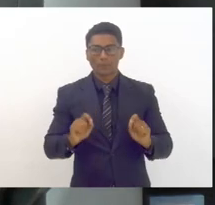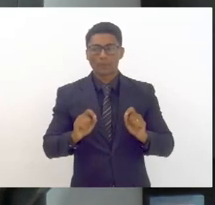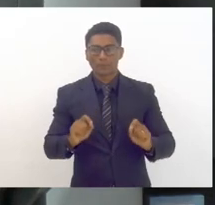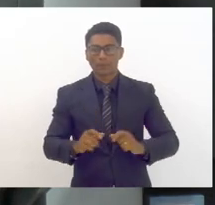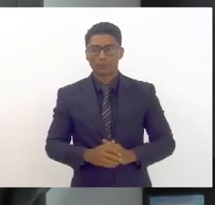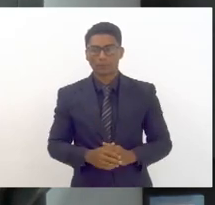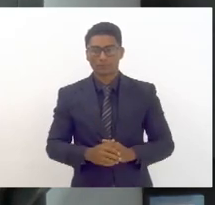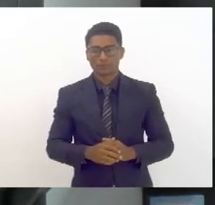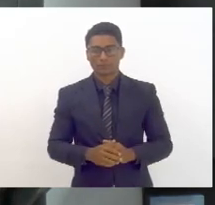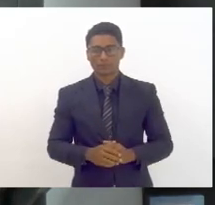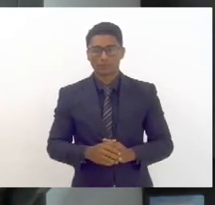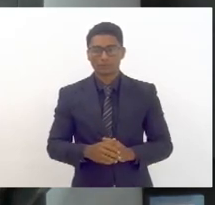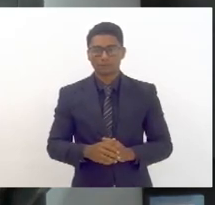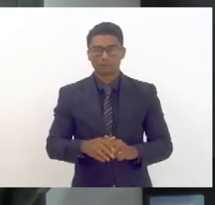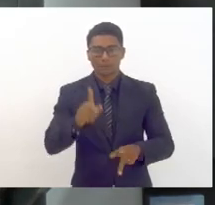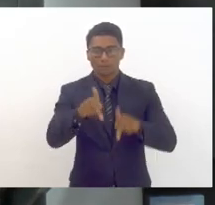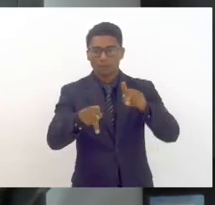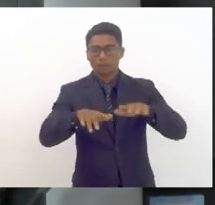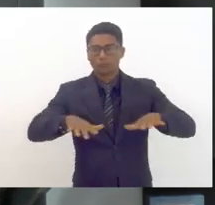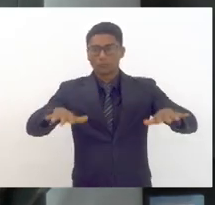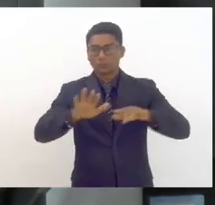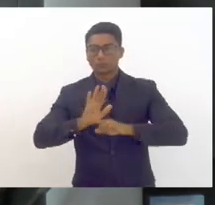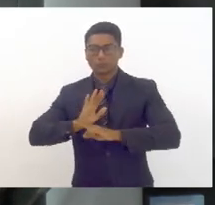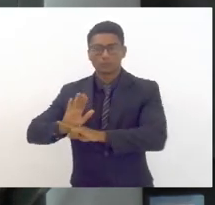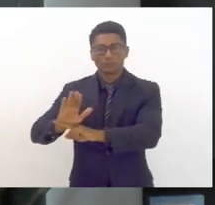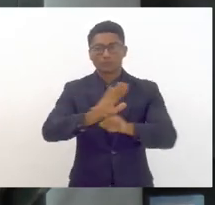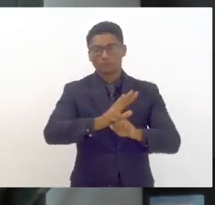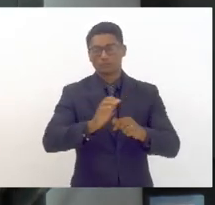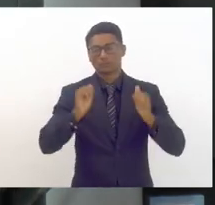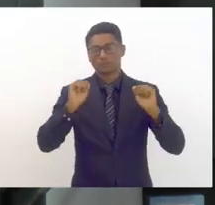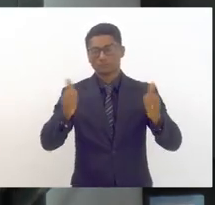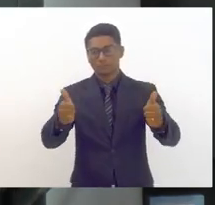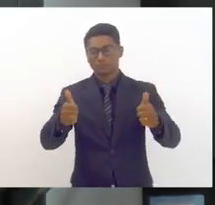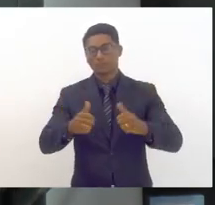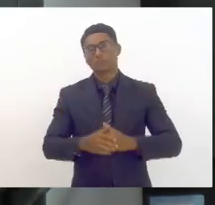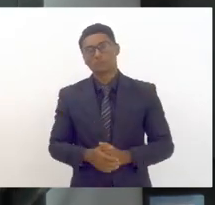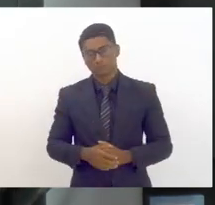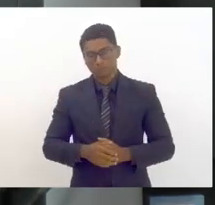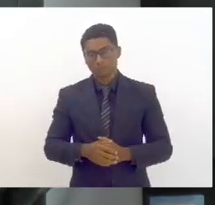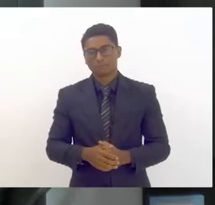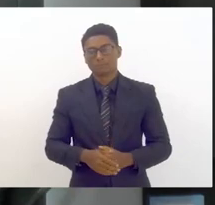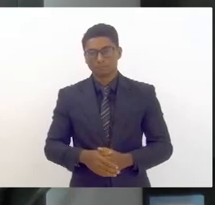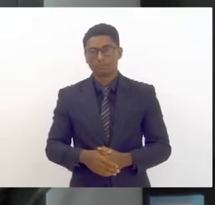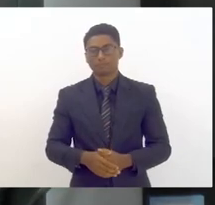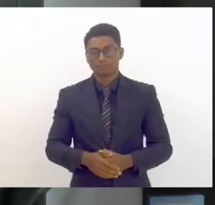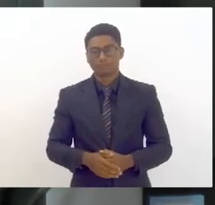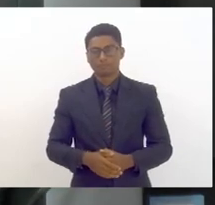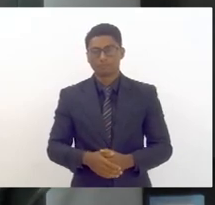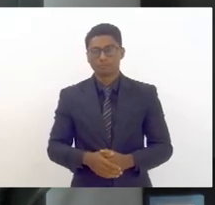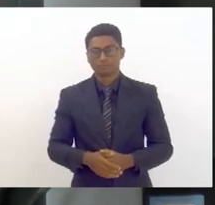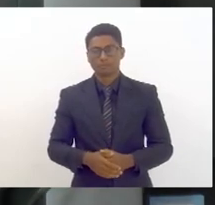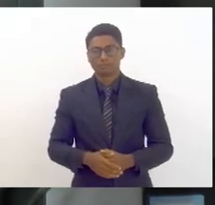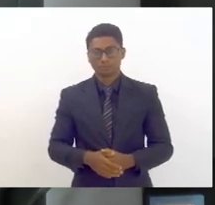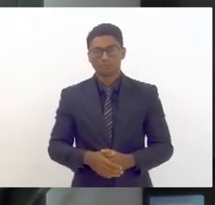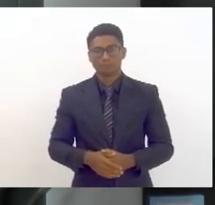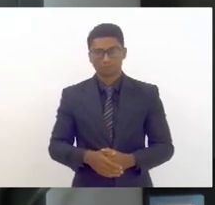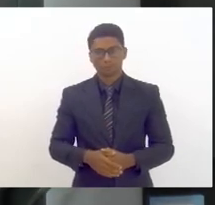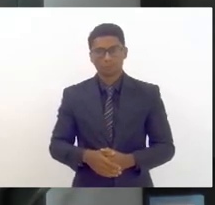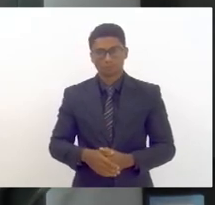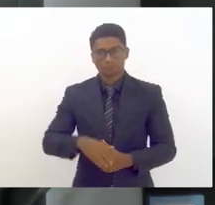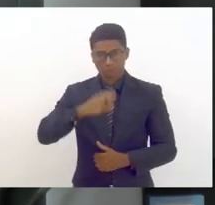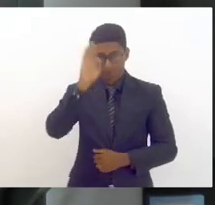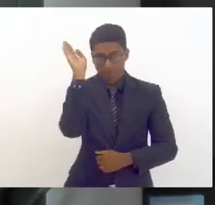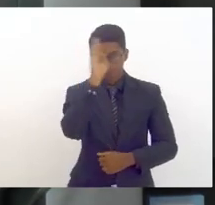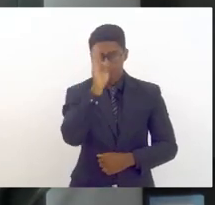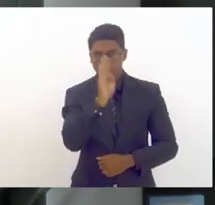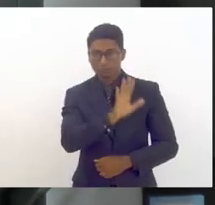o benefício da nossa população, e isso, com toda certeza, como já foi dito aqui, isso vai ser uma avalanche no